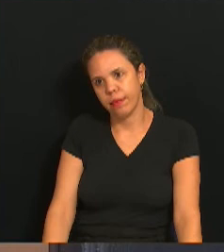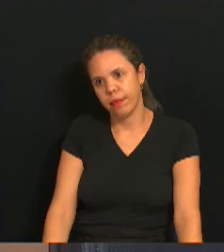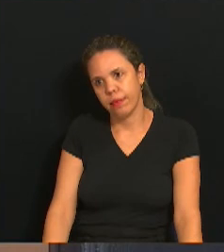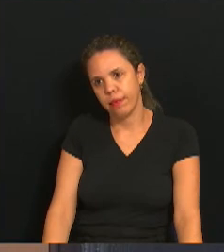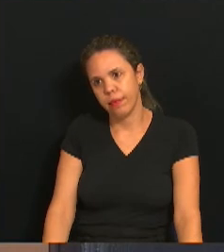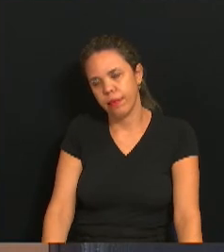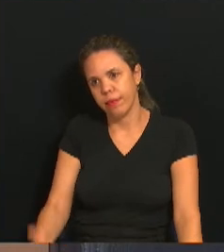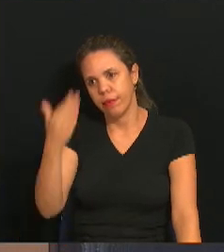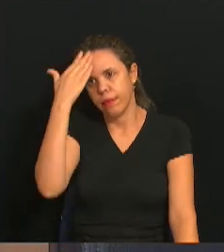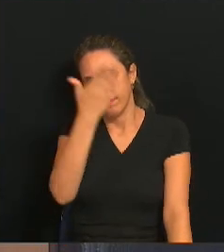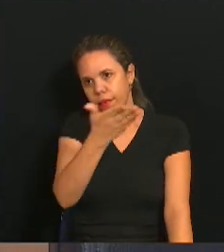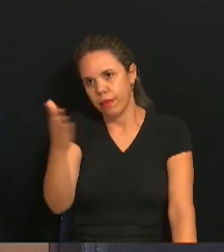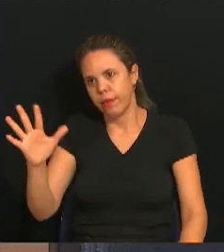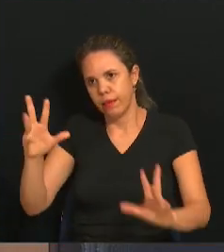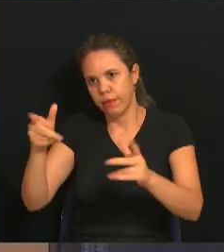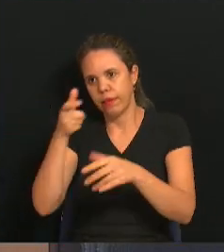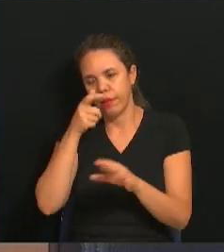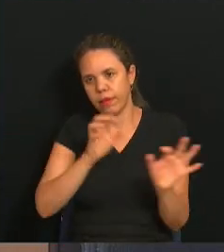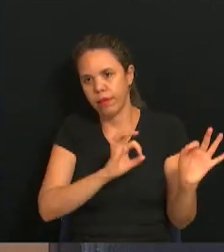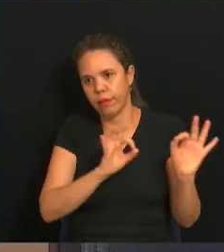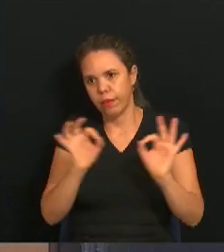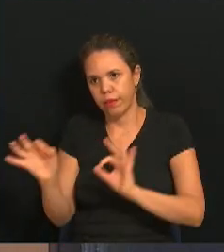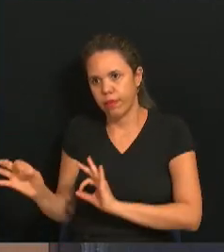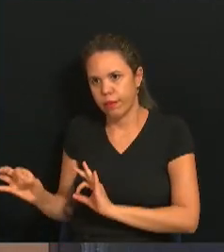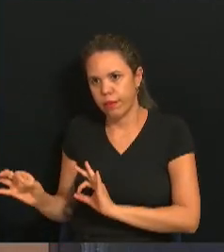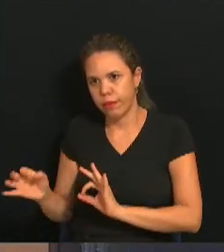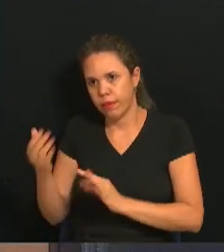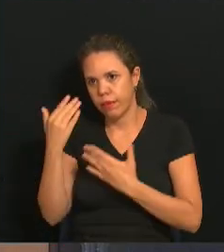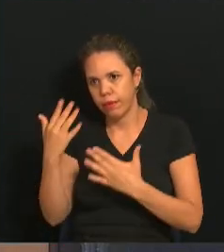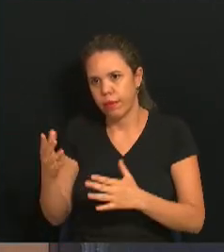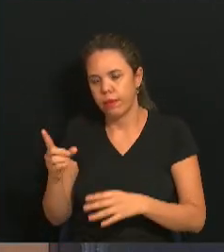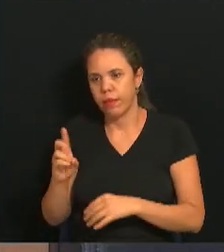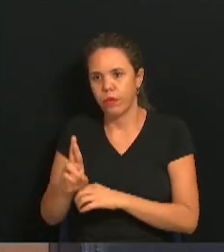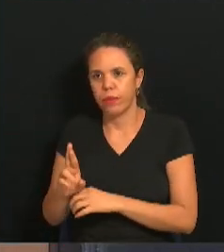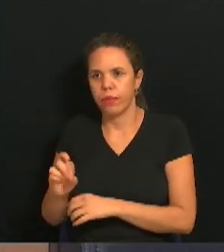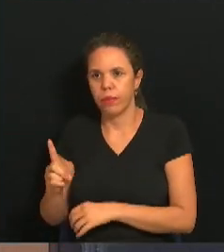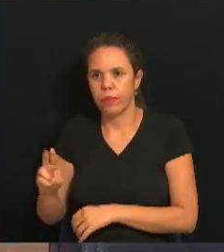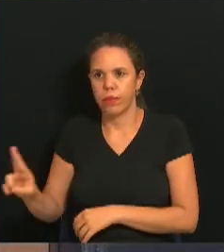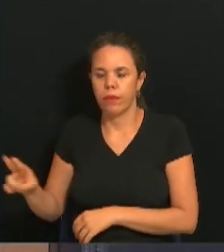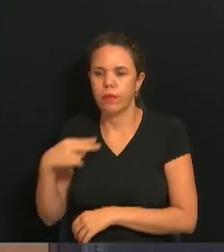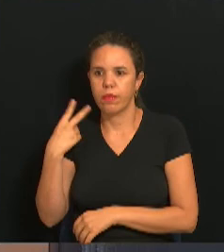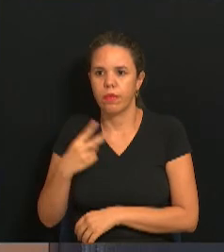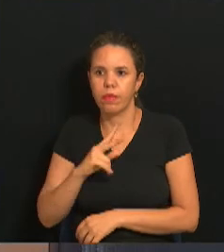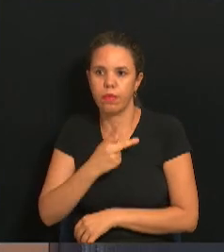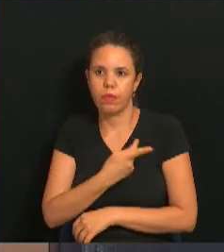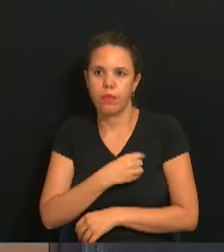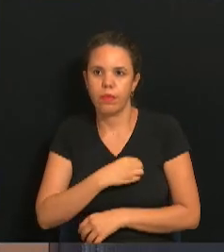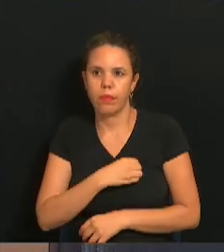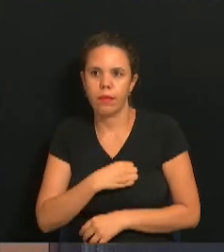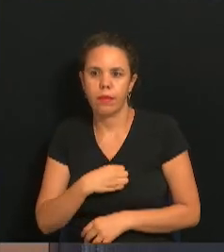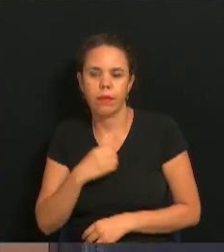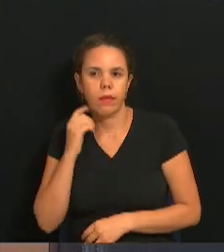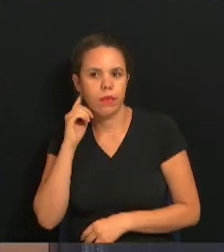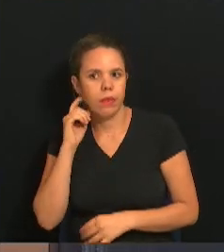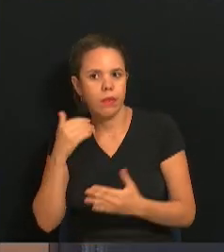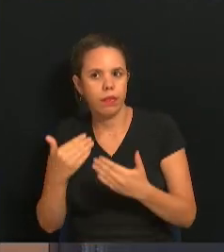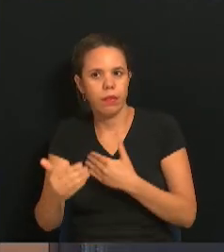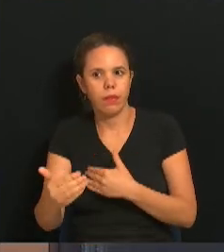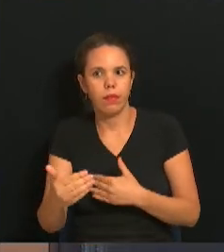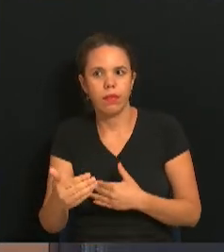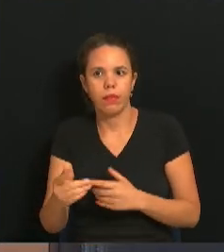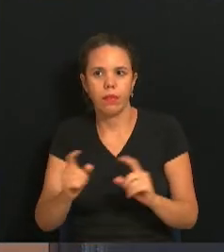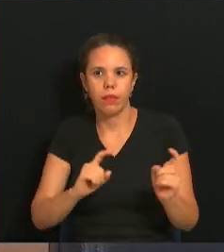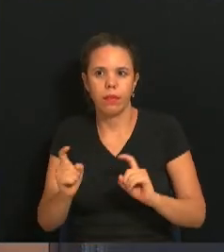Muito obrigado a todos que nos assistiram, muito obrigado, doutor Eduardo, muito obrigado, vereador Paulo Haddad. Então, até a próxima